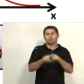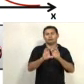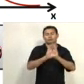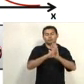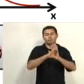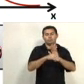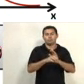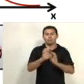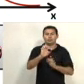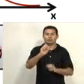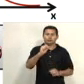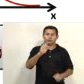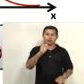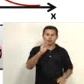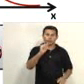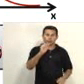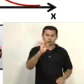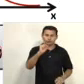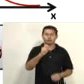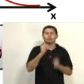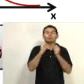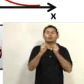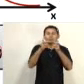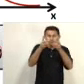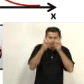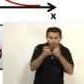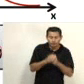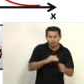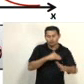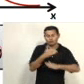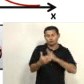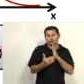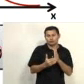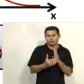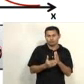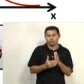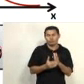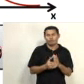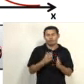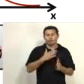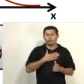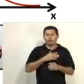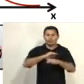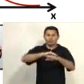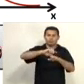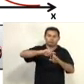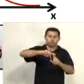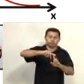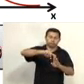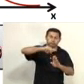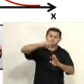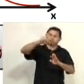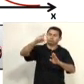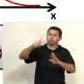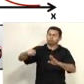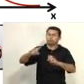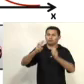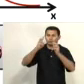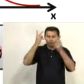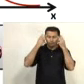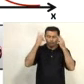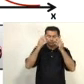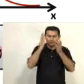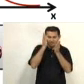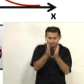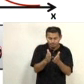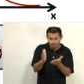da estatística, pessoal. O que eu posso perceber aqui? Toda a minha curva de distribuição normal, ela é centrada,